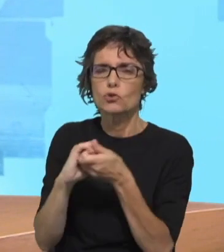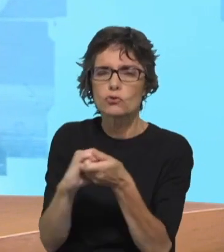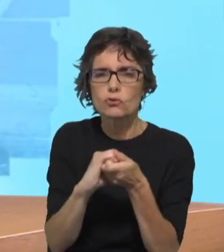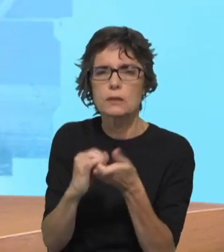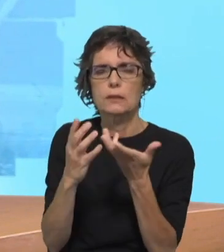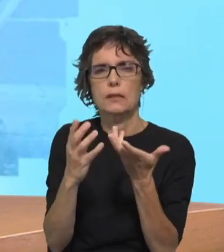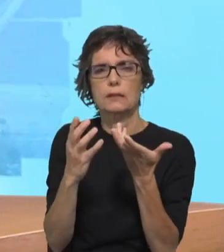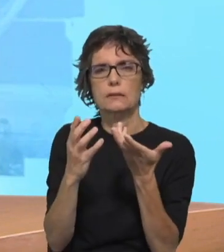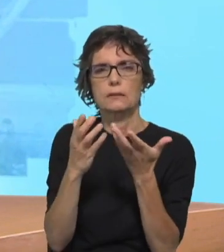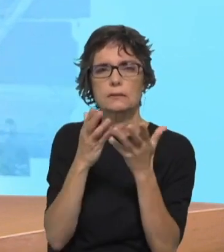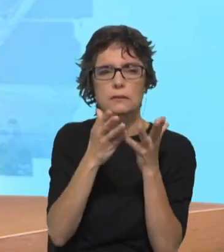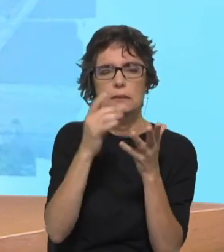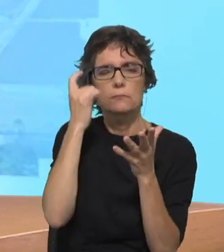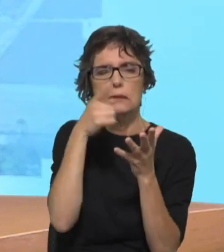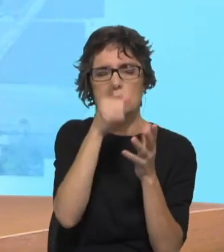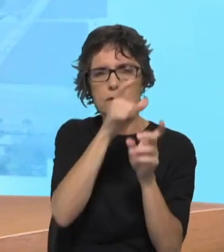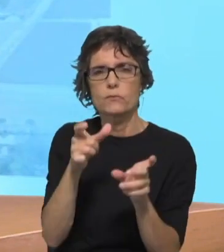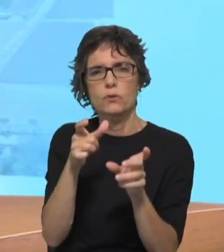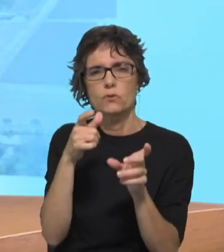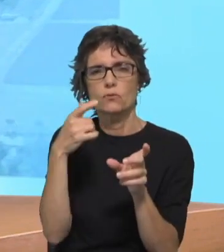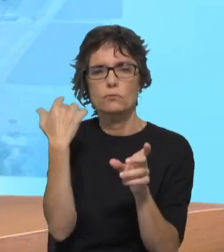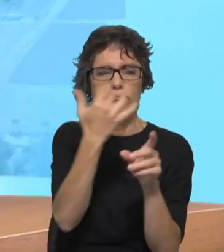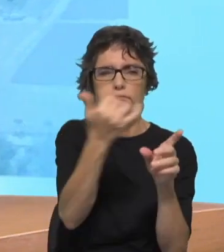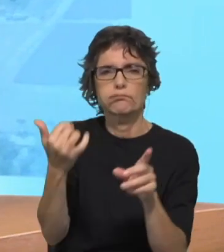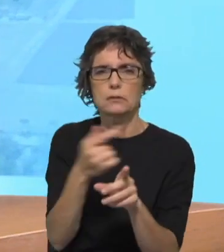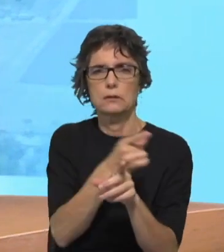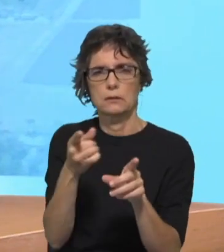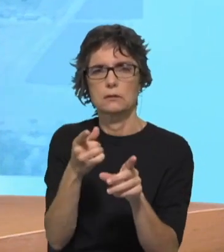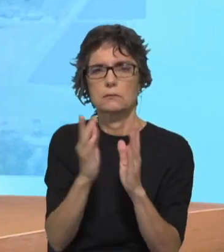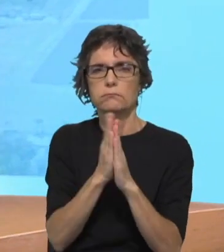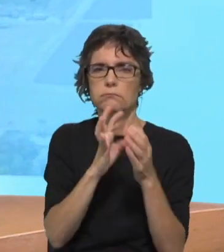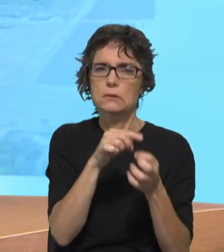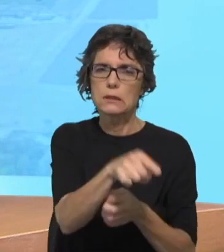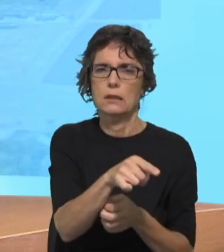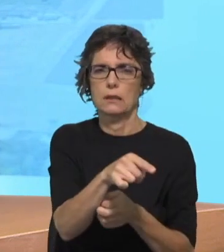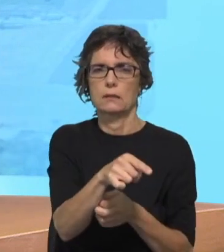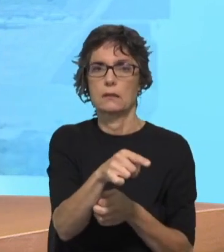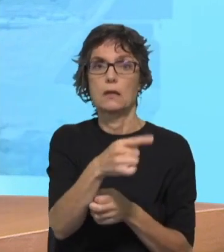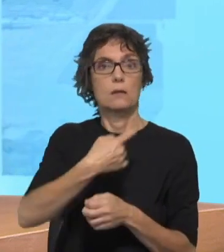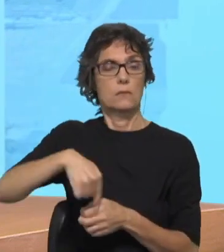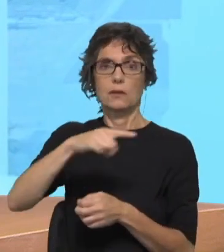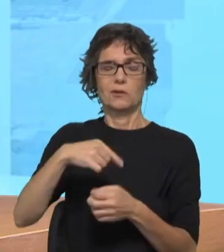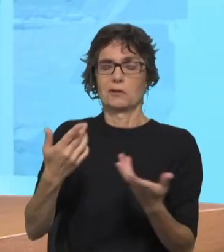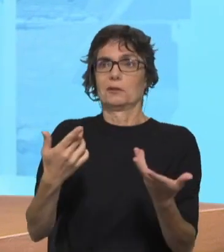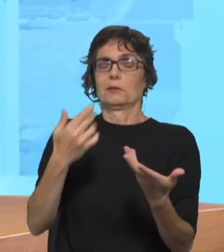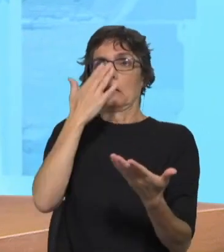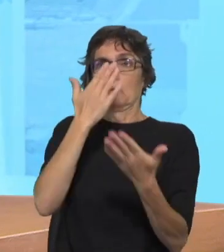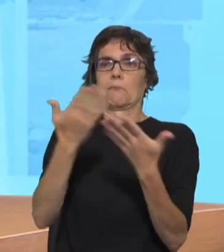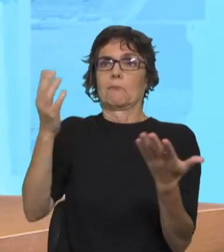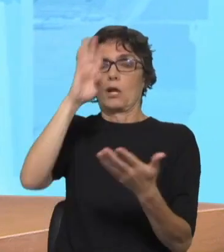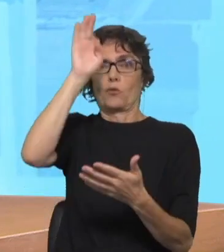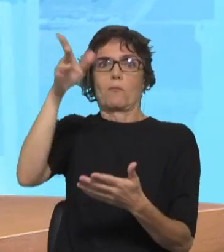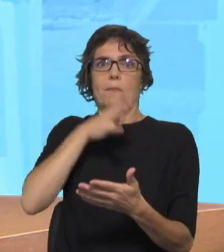os cristãos perseguidos no mundo. E para nós é incrível termos, digamos, como nosso militante também desta causa,